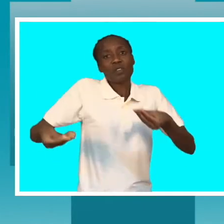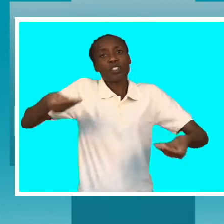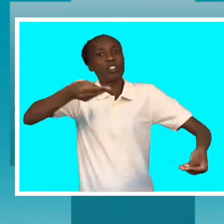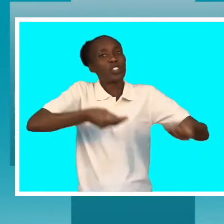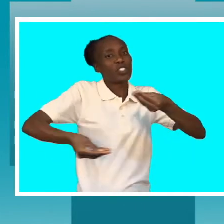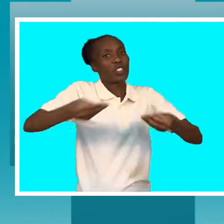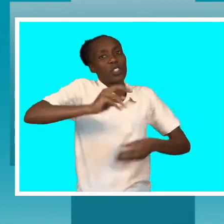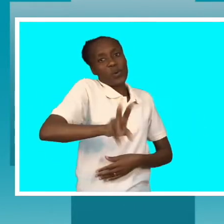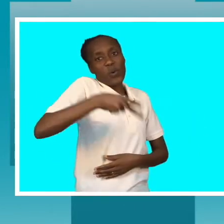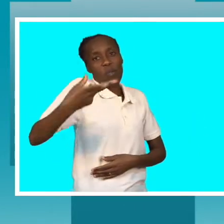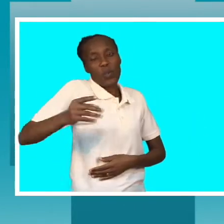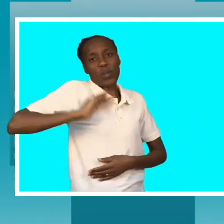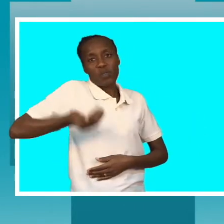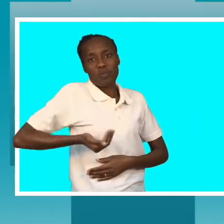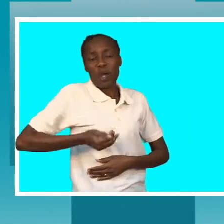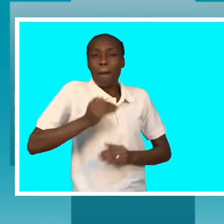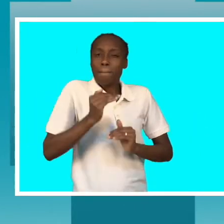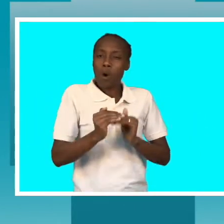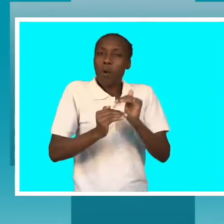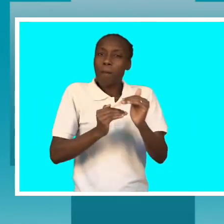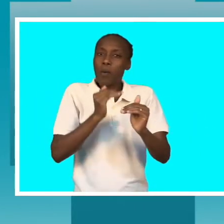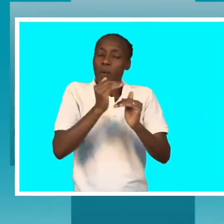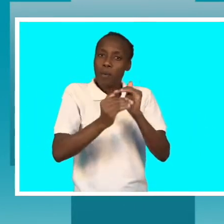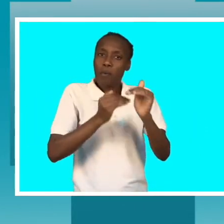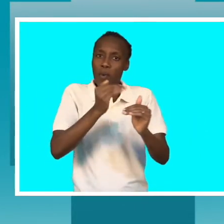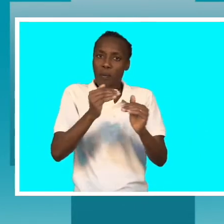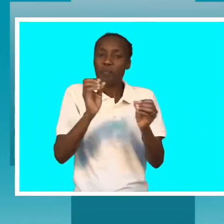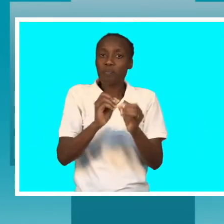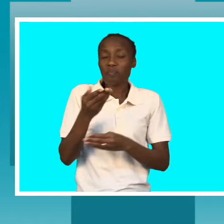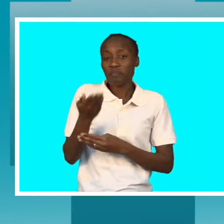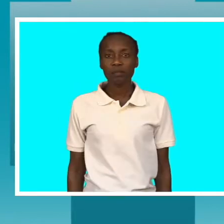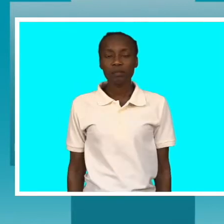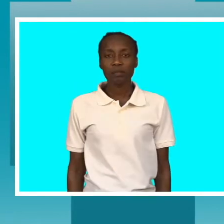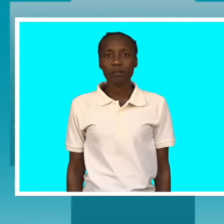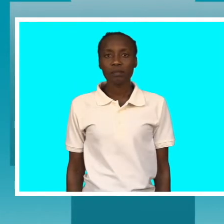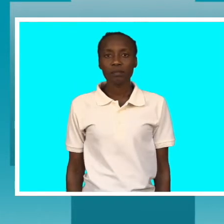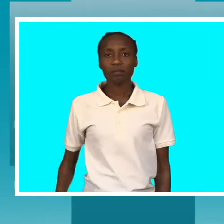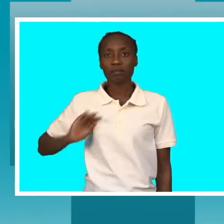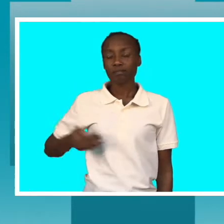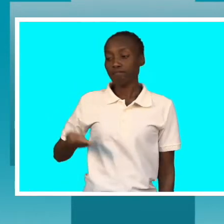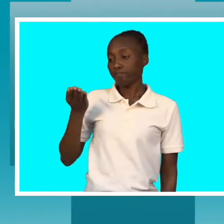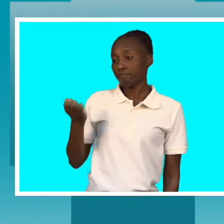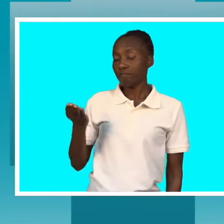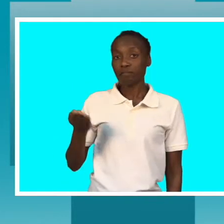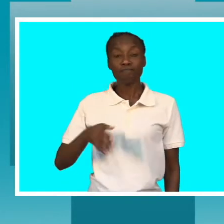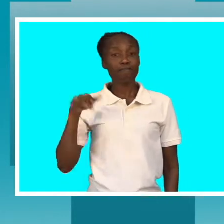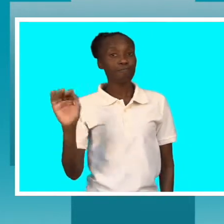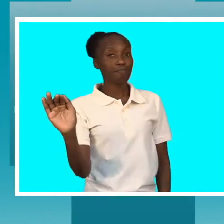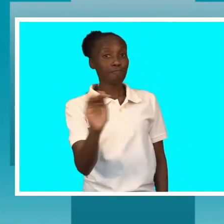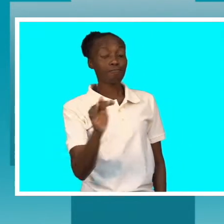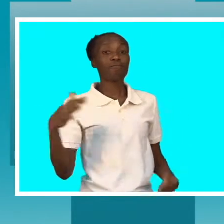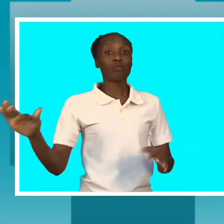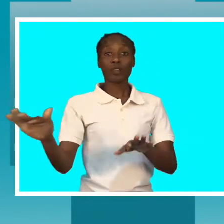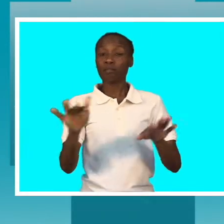pouco, pouco. É dessa maneira como consegui construir. Elisa Manoel chama atenção